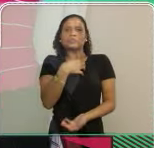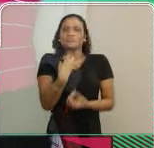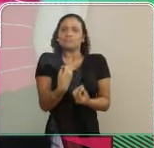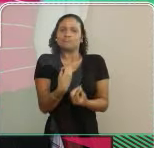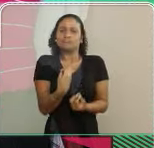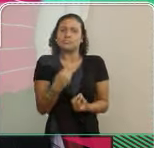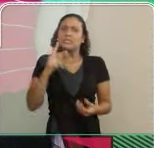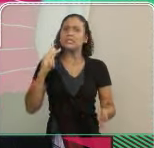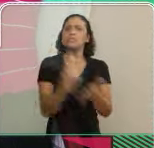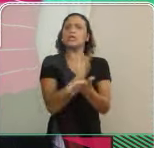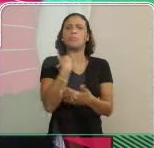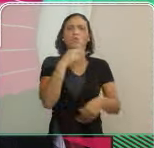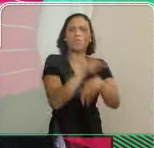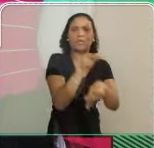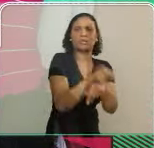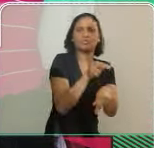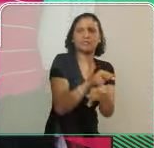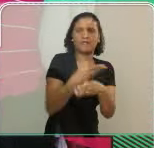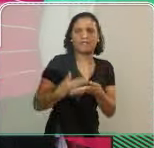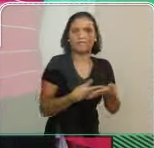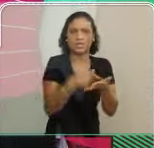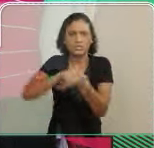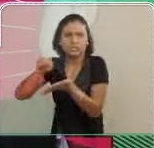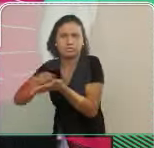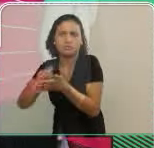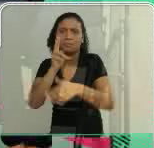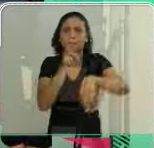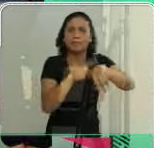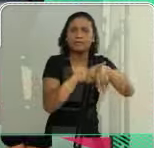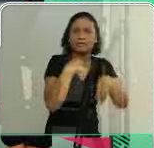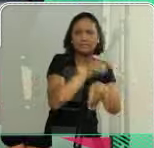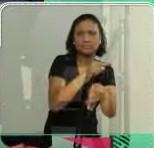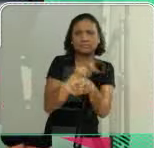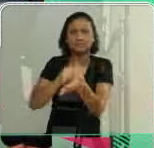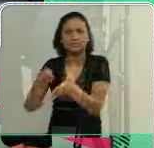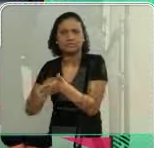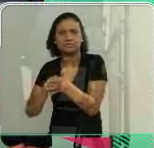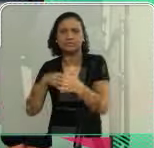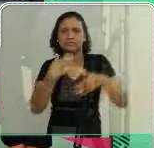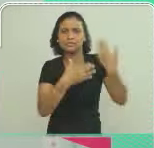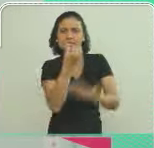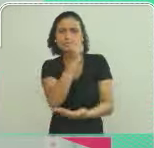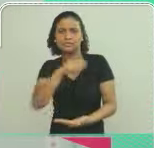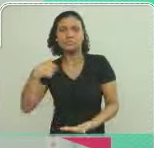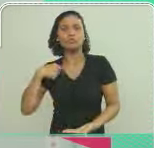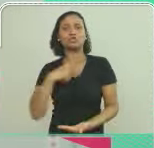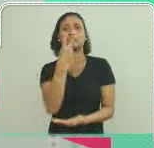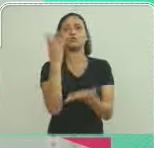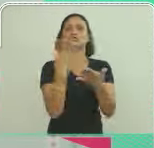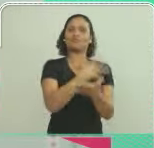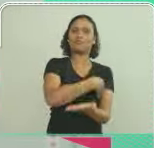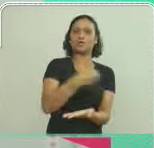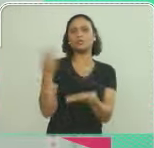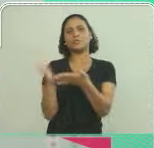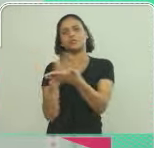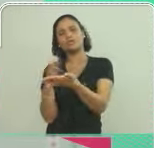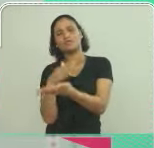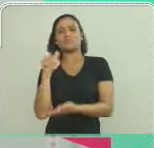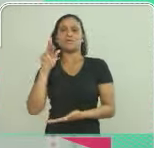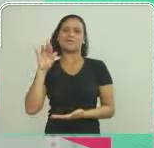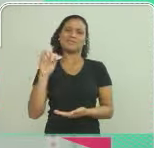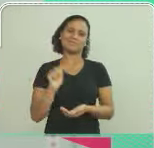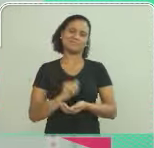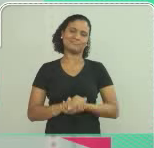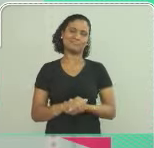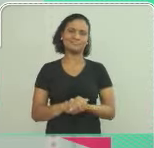amamentação, as dificuldades de cuidar, de dar banho, de trocar, e as delícias, né? As alegrias de ver que eu estava conseguindo, me superando, me surpreendendo